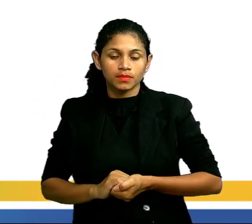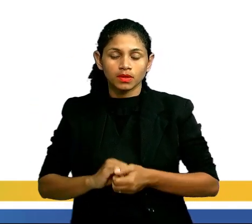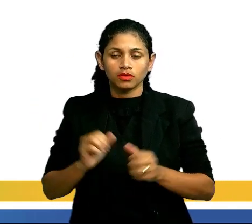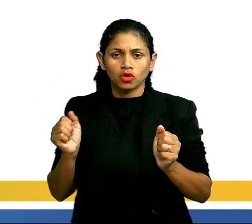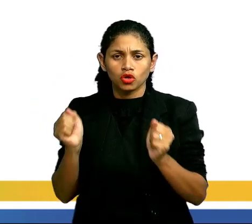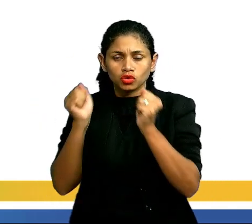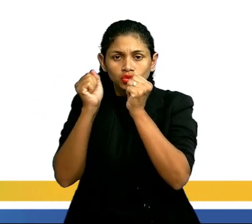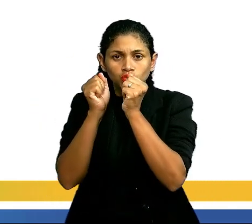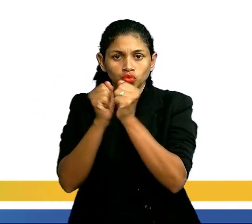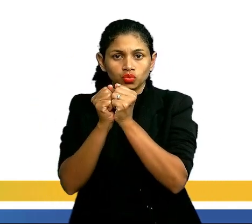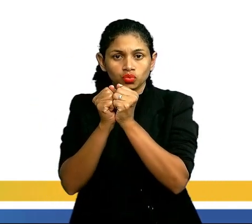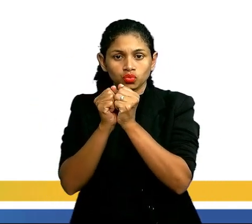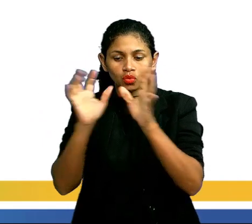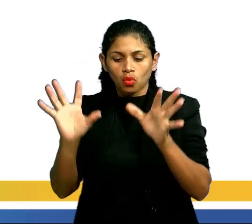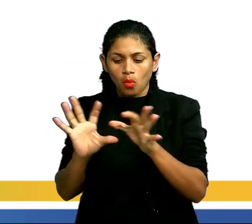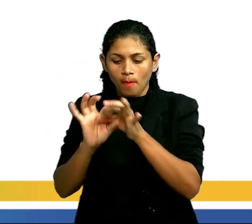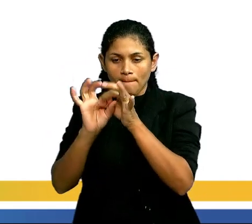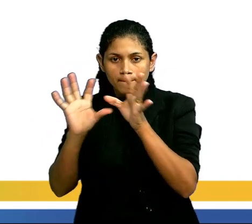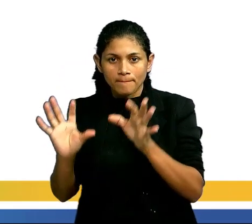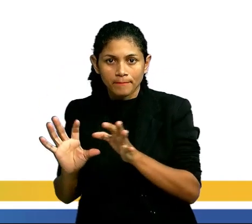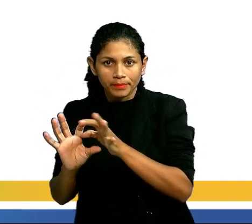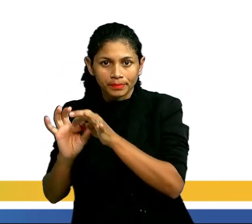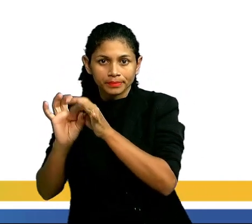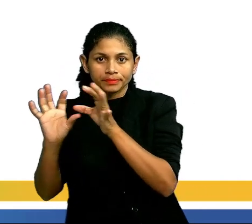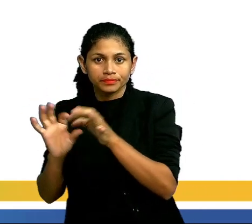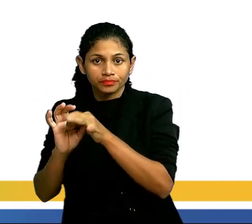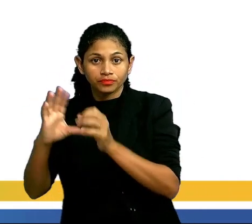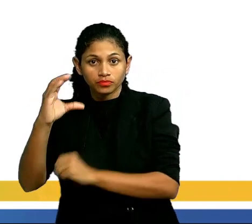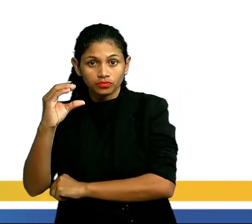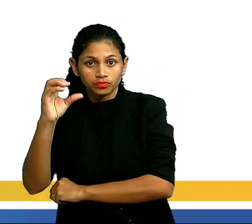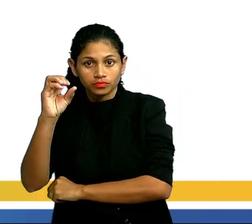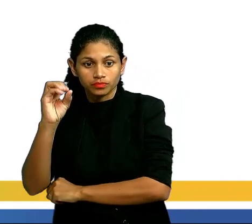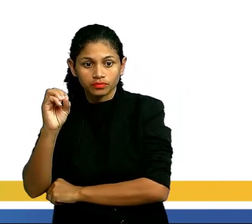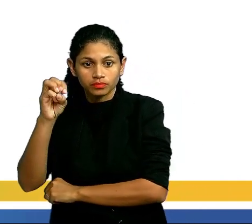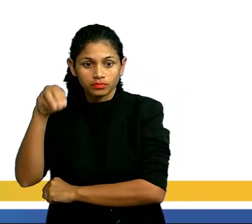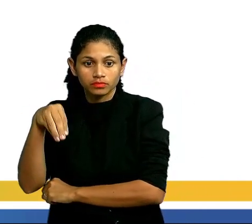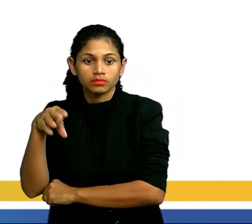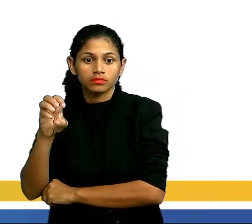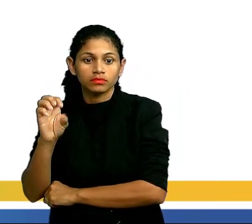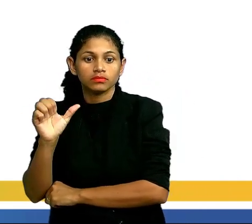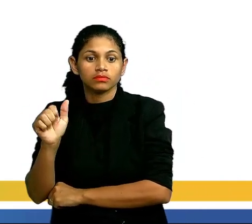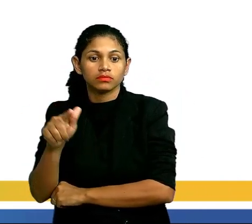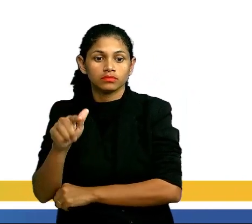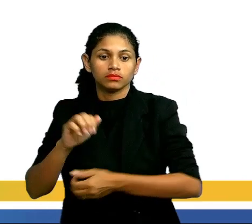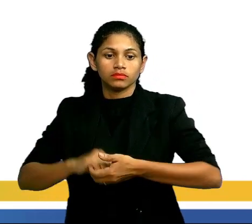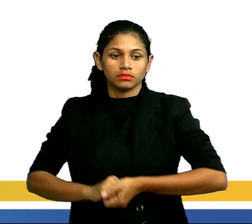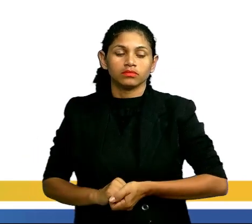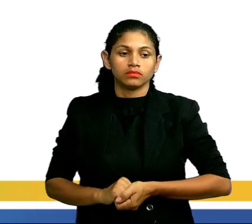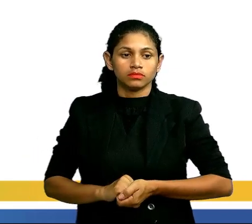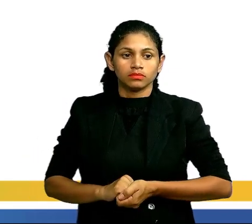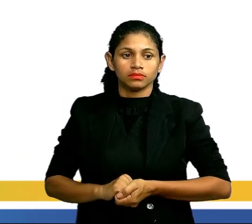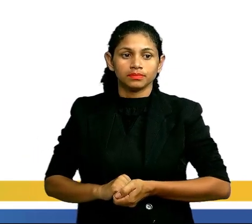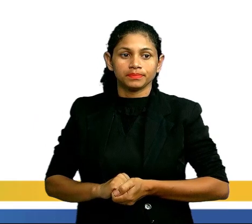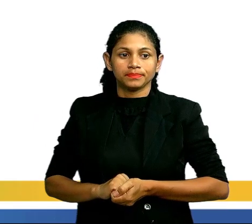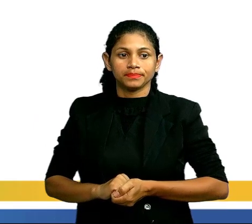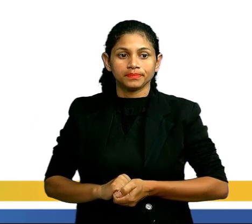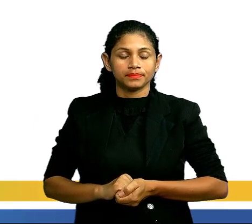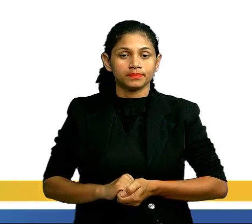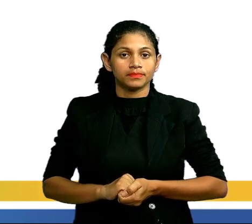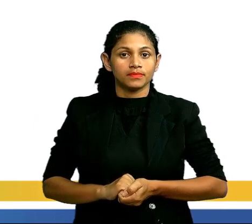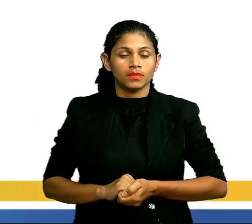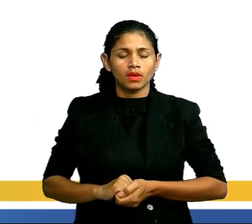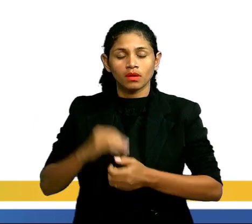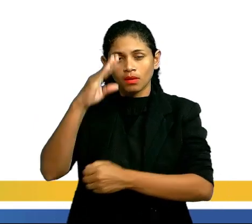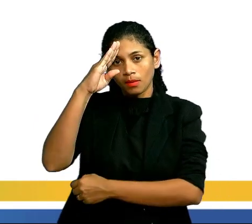juntinhos, todos colados, são condensados. E, eles estiverem separados, serão núcleos isolados. Perfeito? Bom,